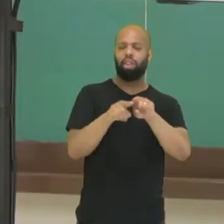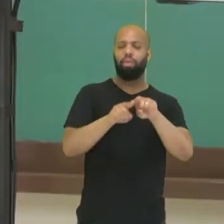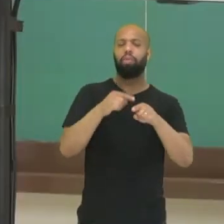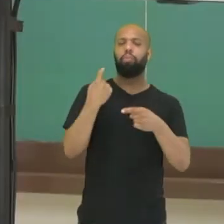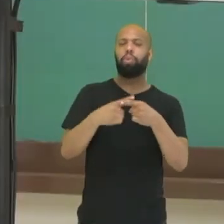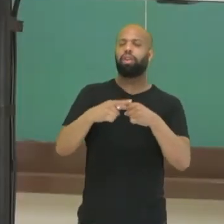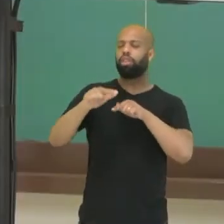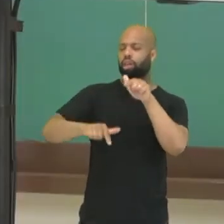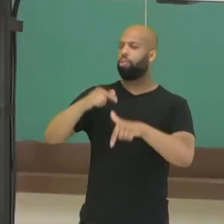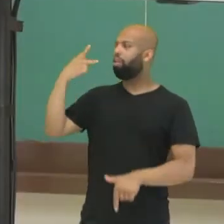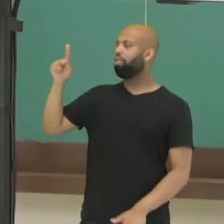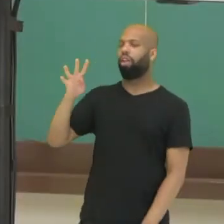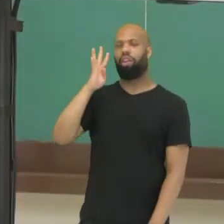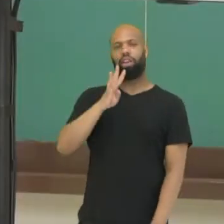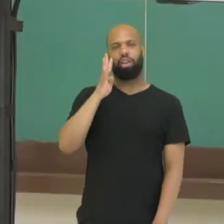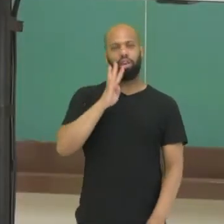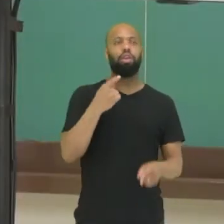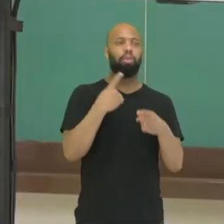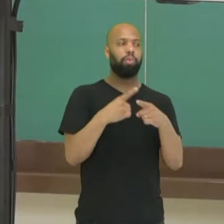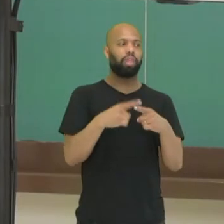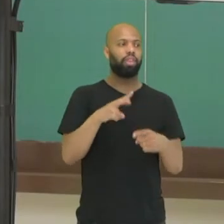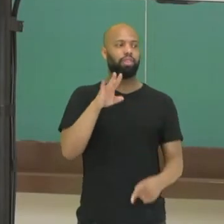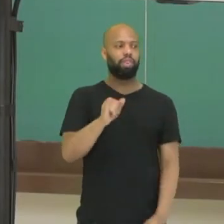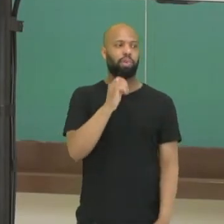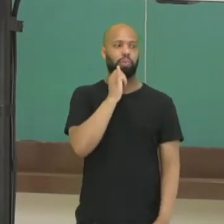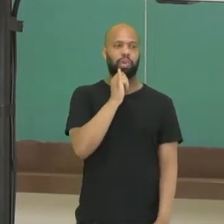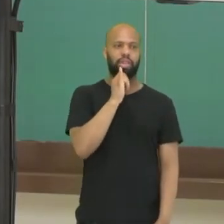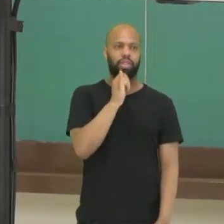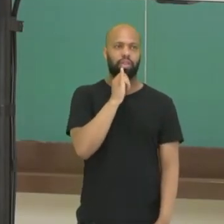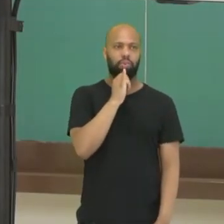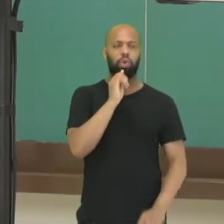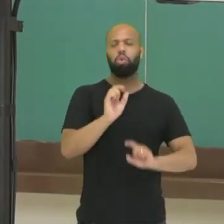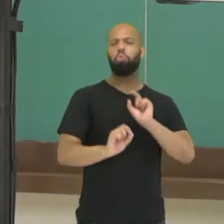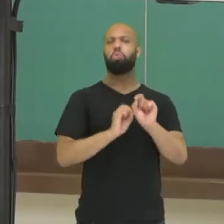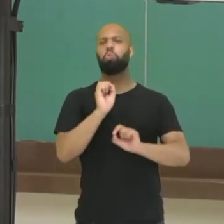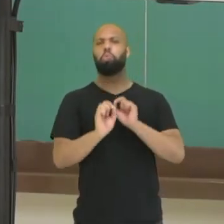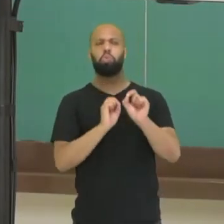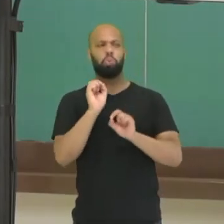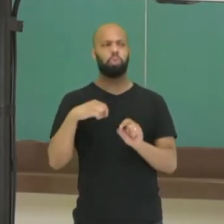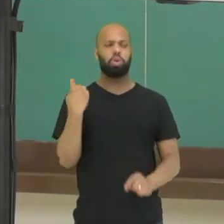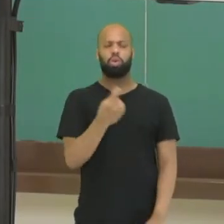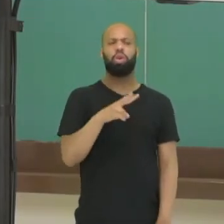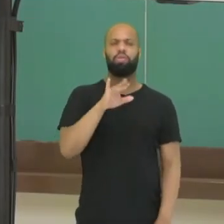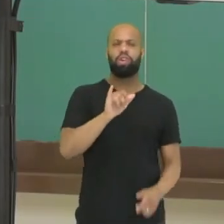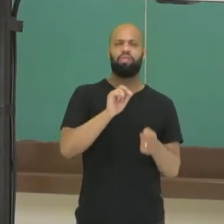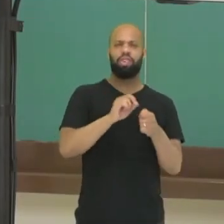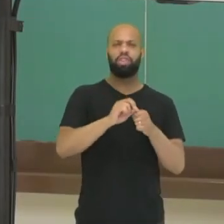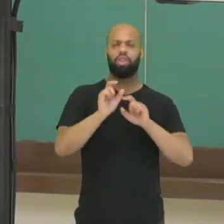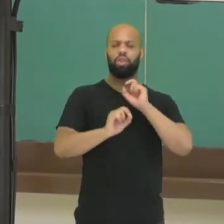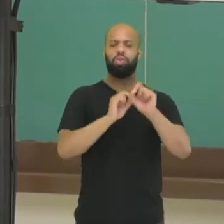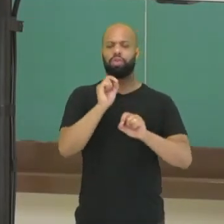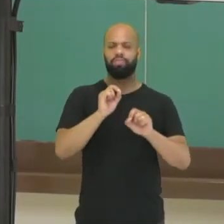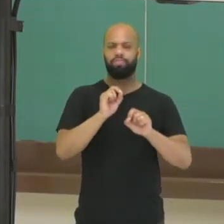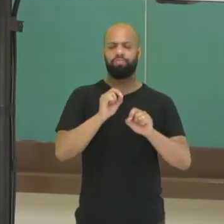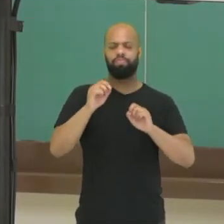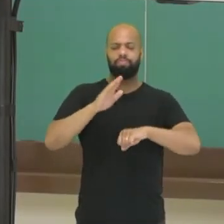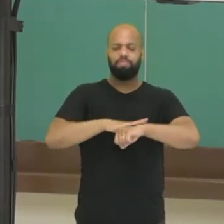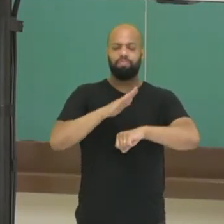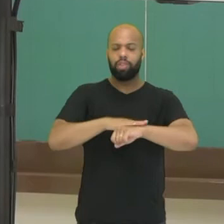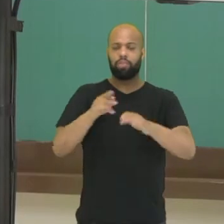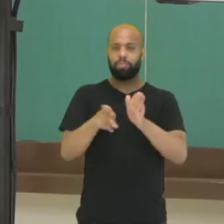muito legal. E ela vai trabalhar, por exemplo, né, com o quê? Né? O que a gente vai fazer? O que a gente vai realizar nessas